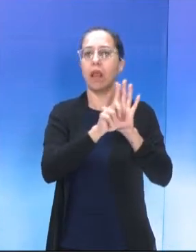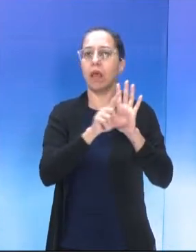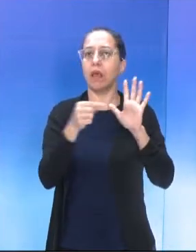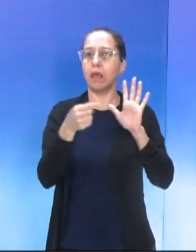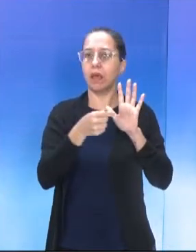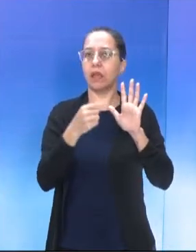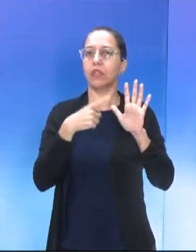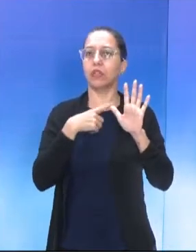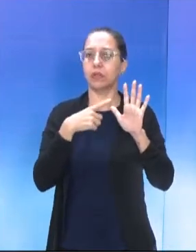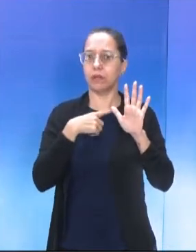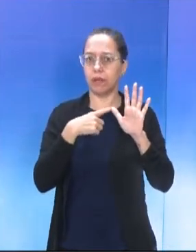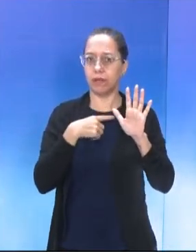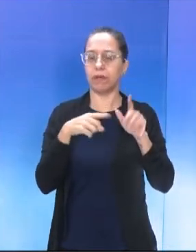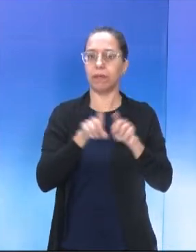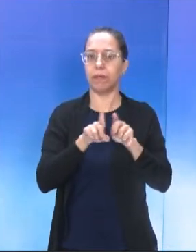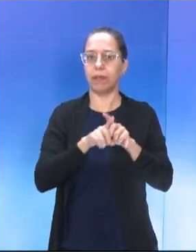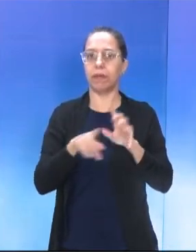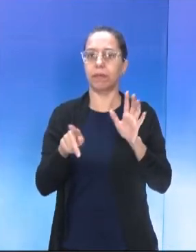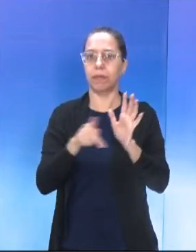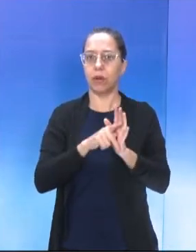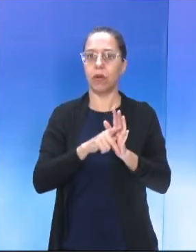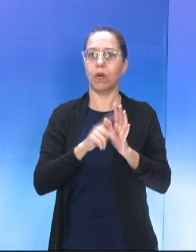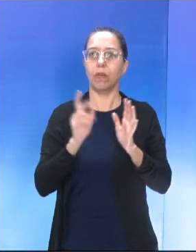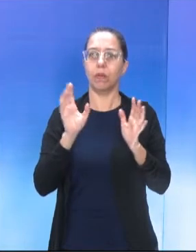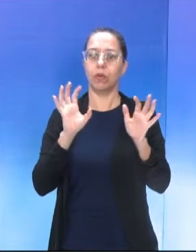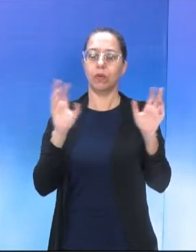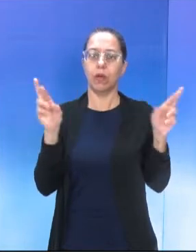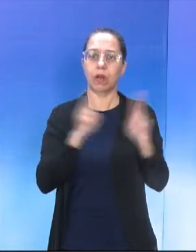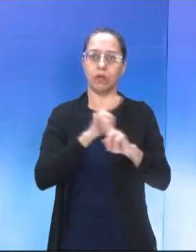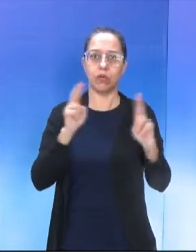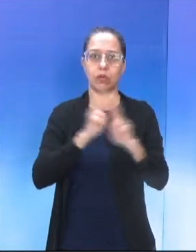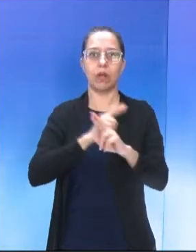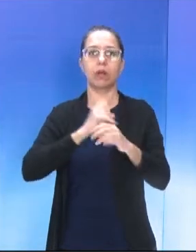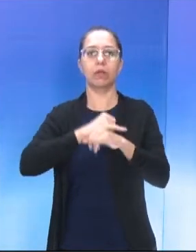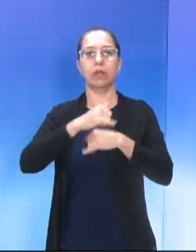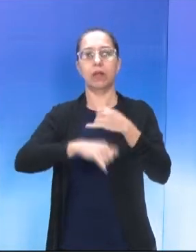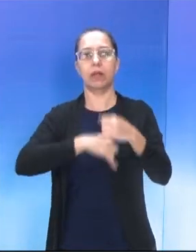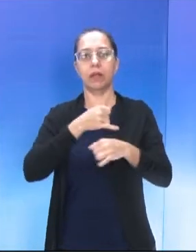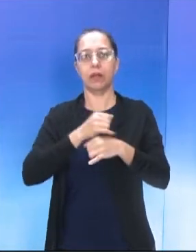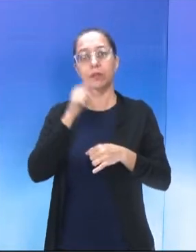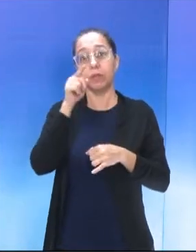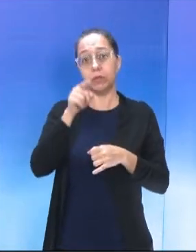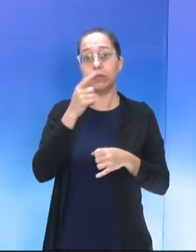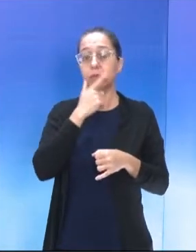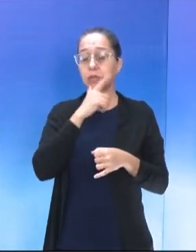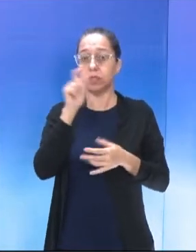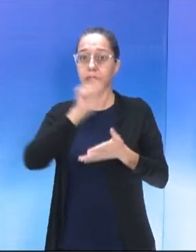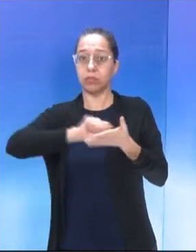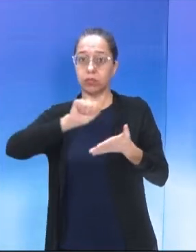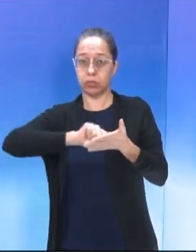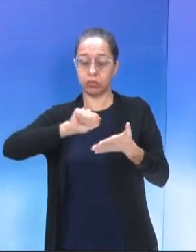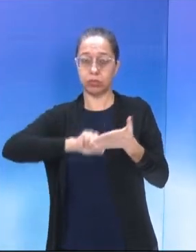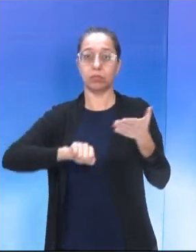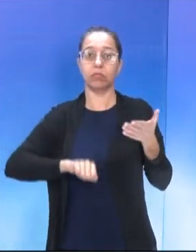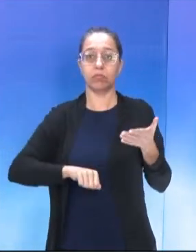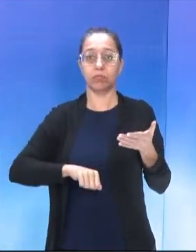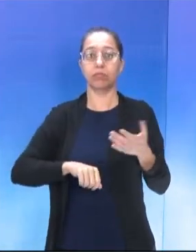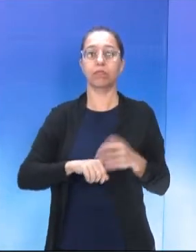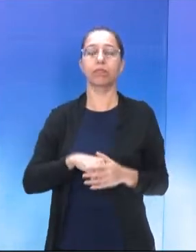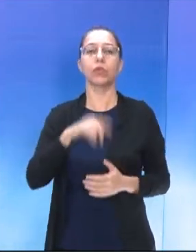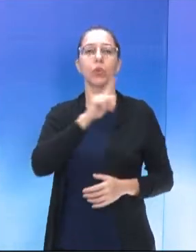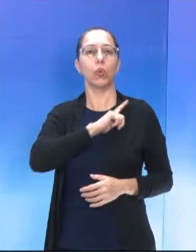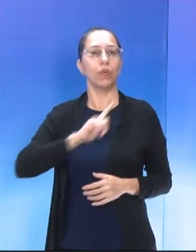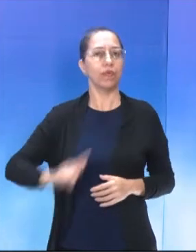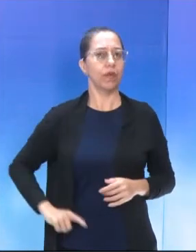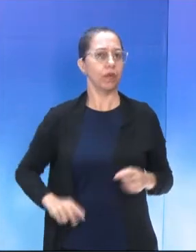da Internet, e é bom os alunos darem uma olhada lá para falarem sobre isso, para escreverem da existência da lei. O governo